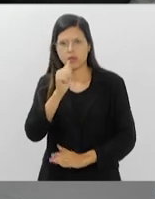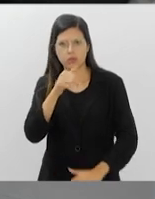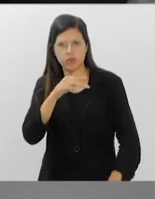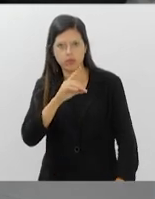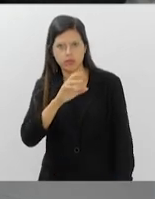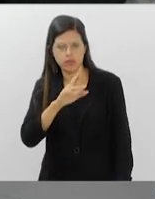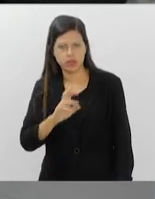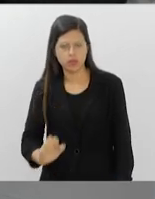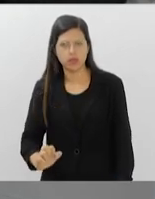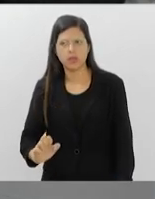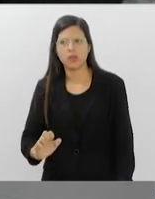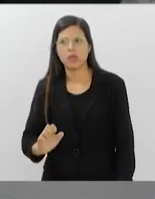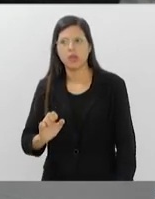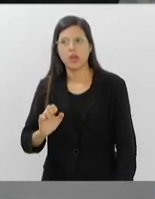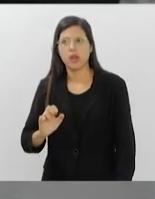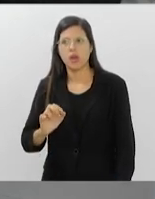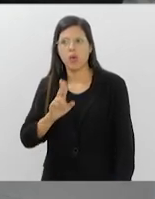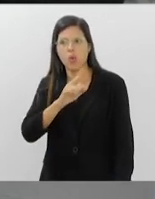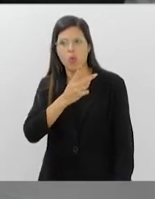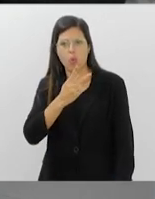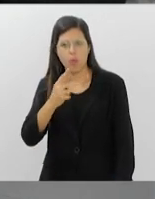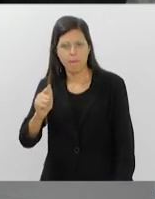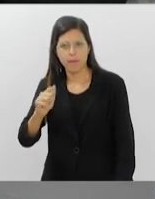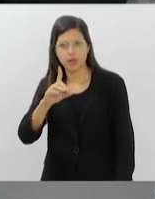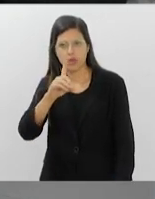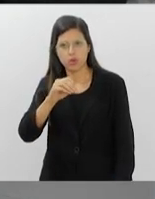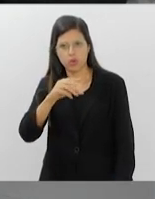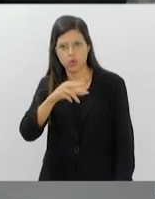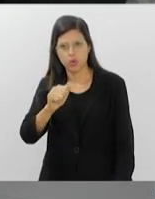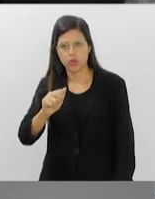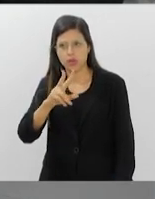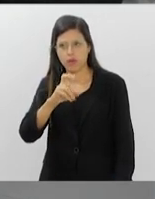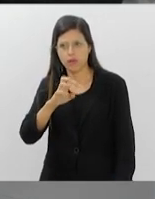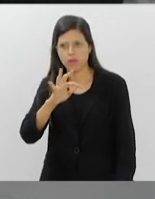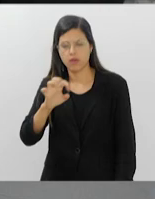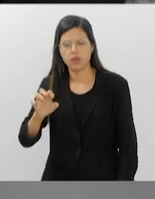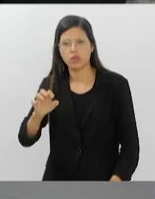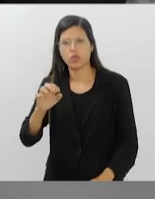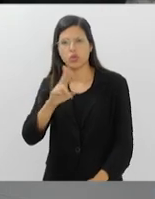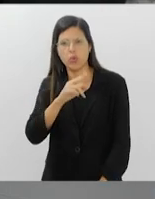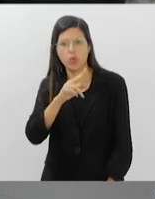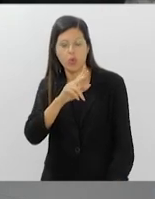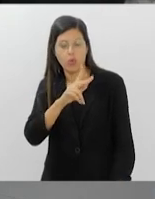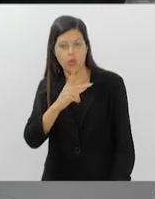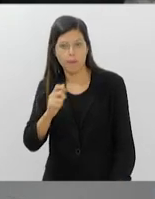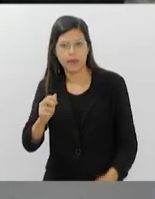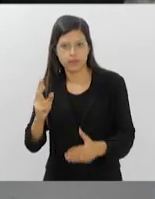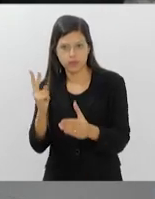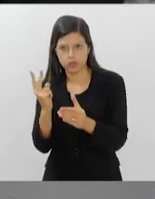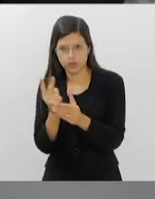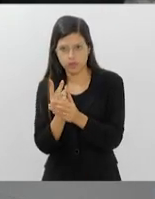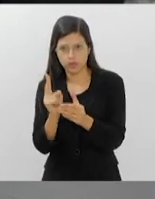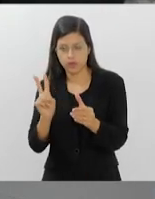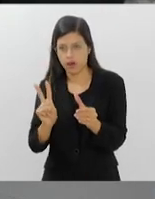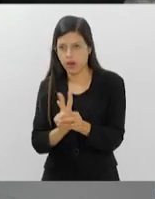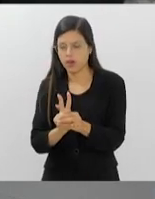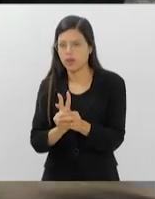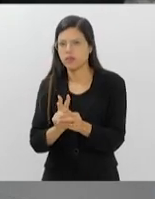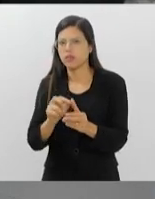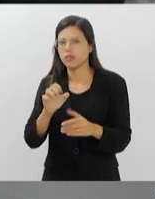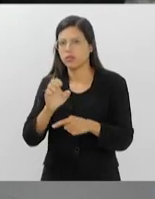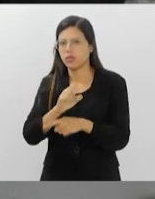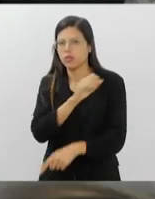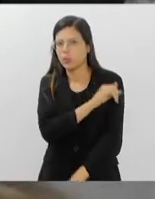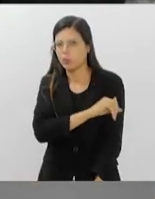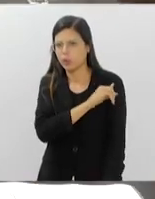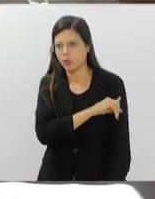que denomina UPA Dona Vete Correia a UPA de Valença, no estado do Rio de Janeiro. Para aparecer, deputado Luiz Paulo. Senhor presidente,